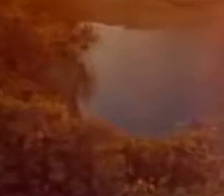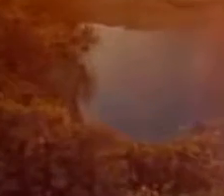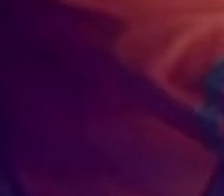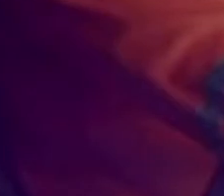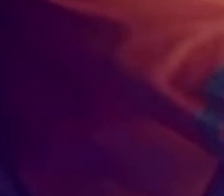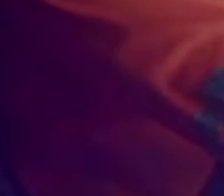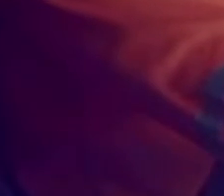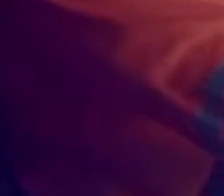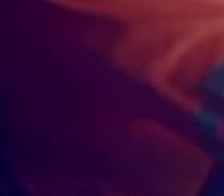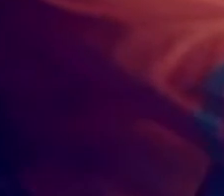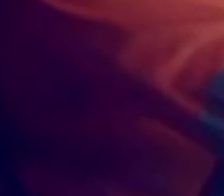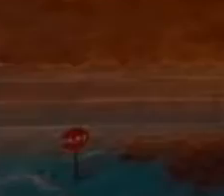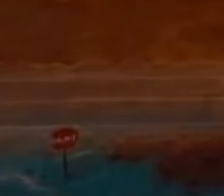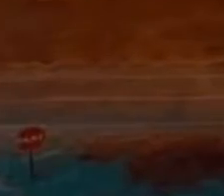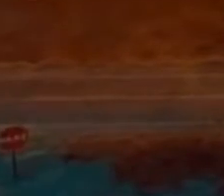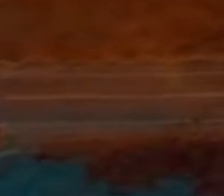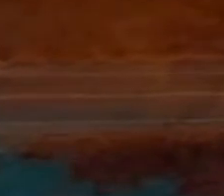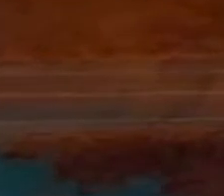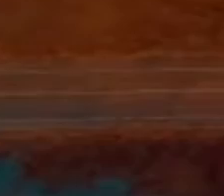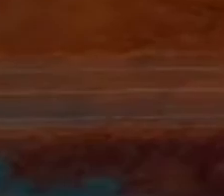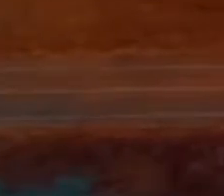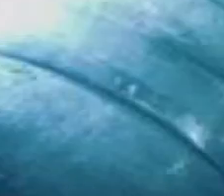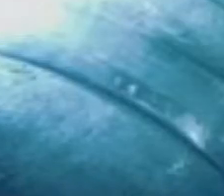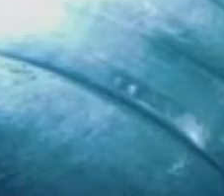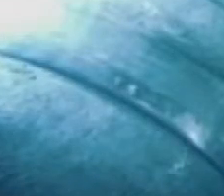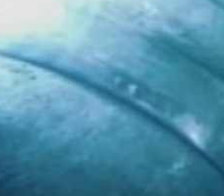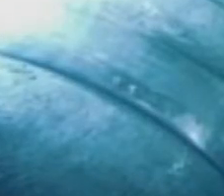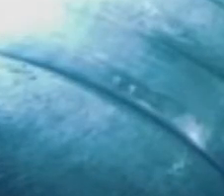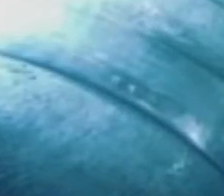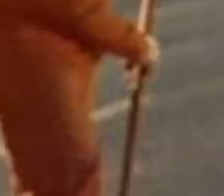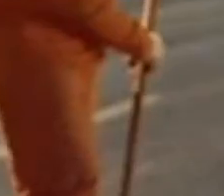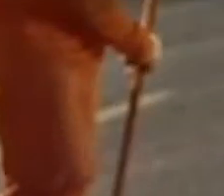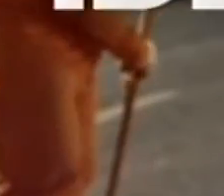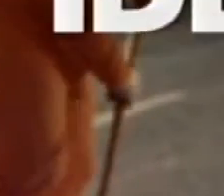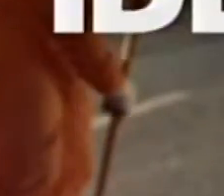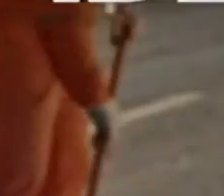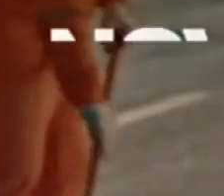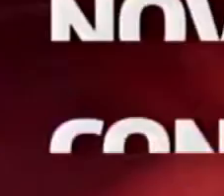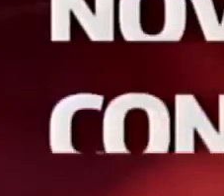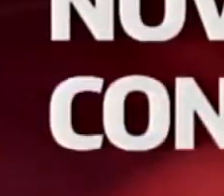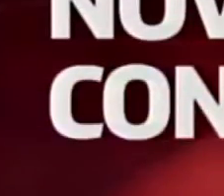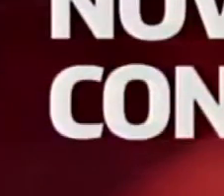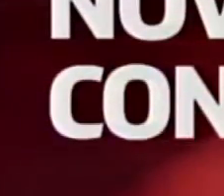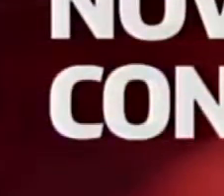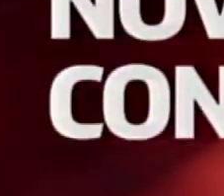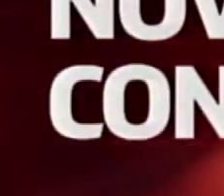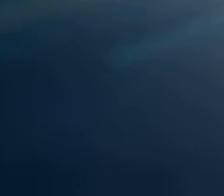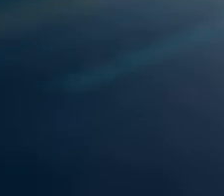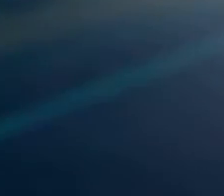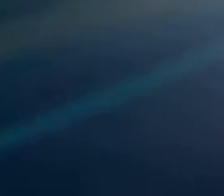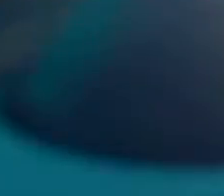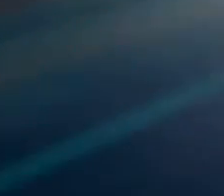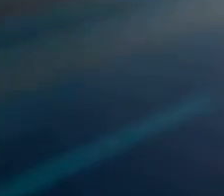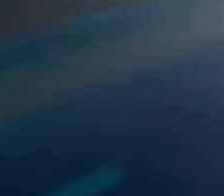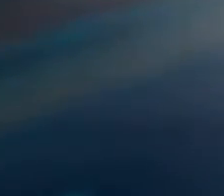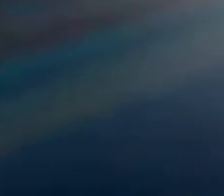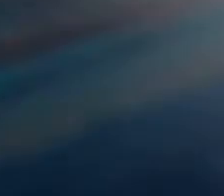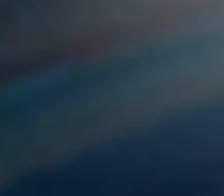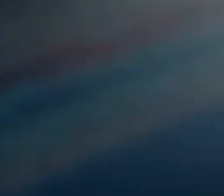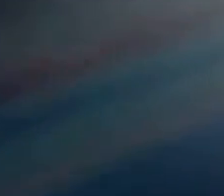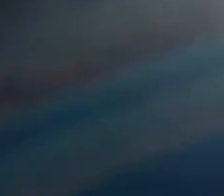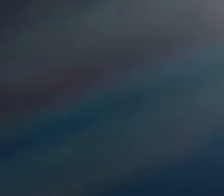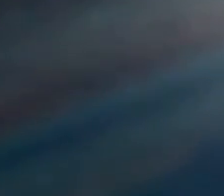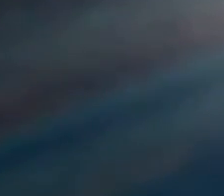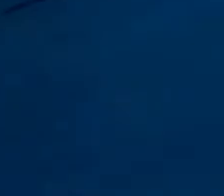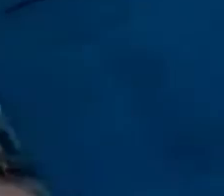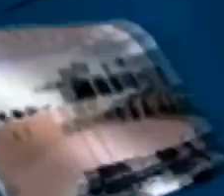Essa é a direção para levar um futuro melhor para todos os cearenses. Ceará. Novas ideias, novas conquistas. Governo